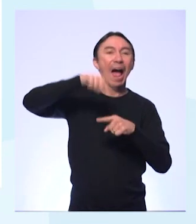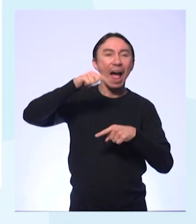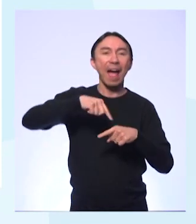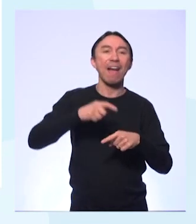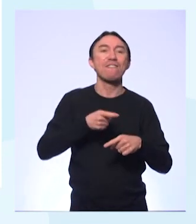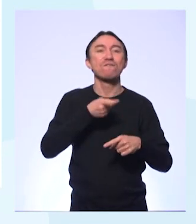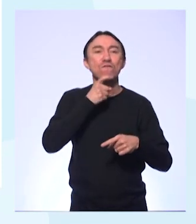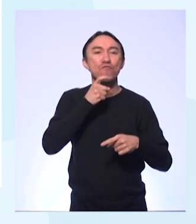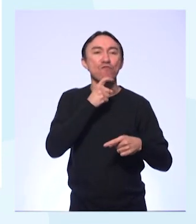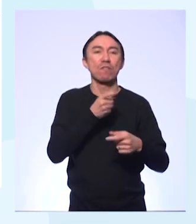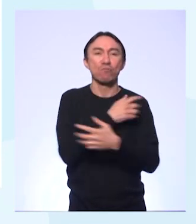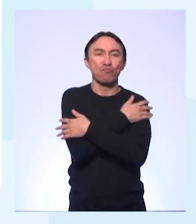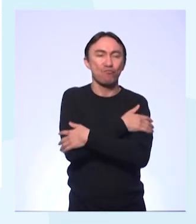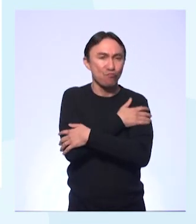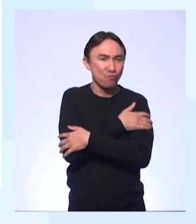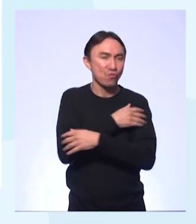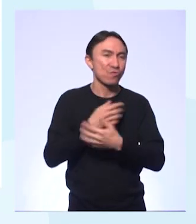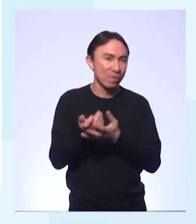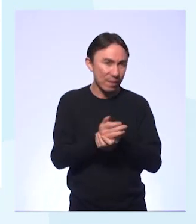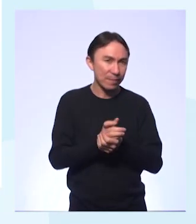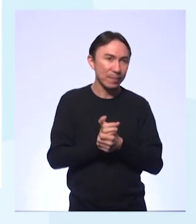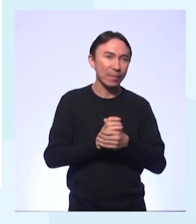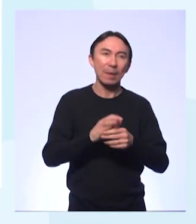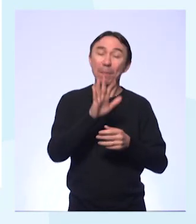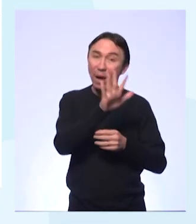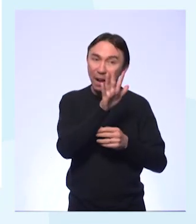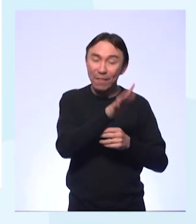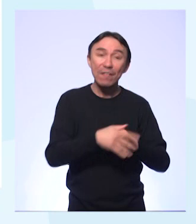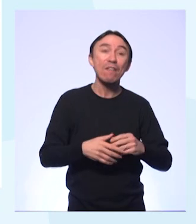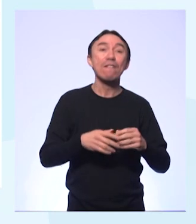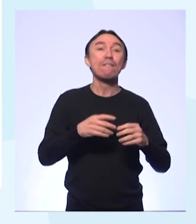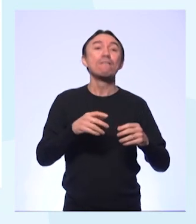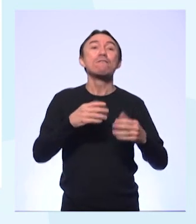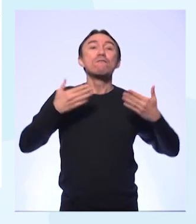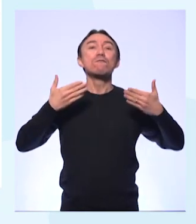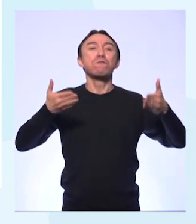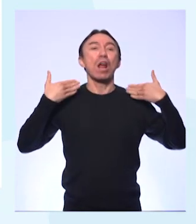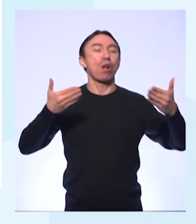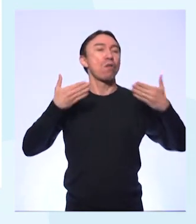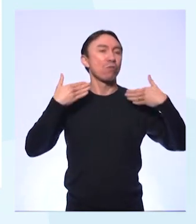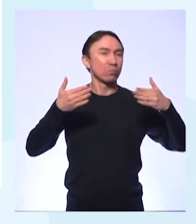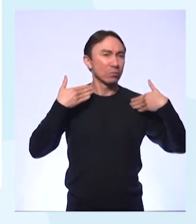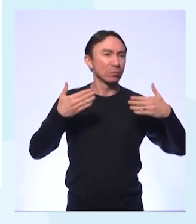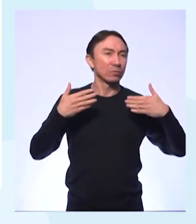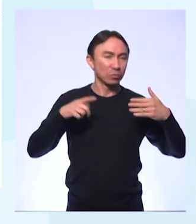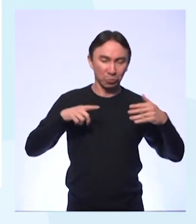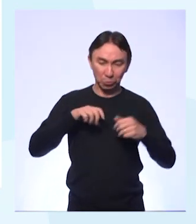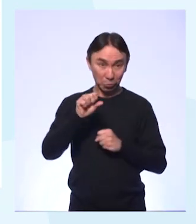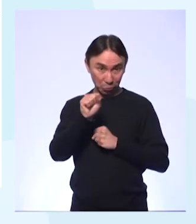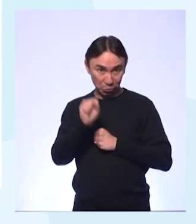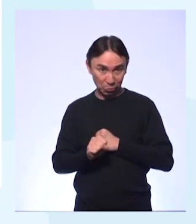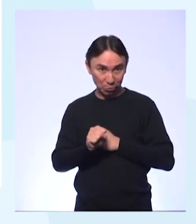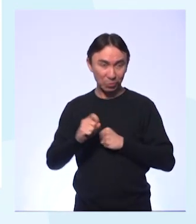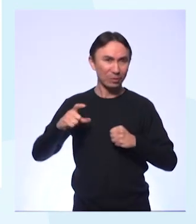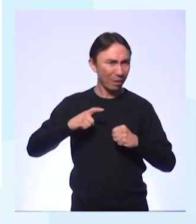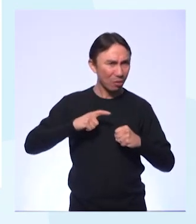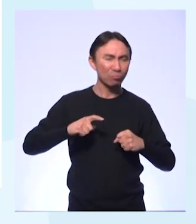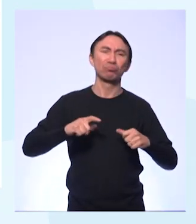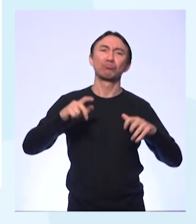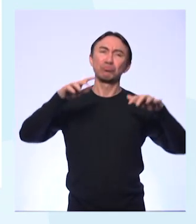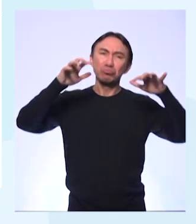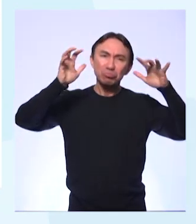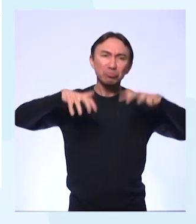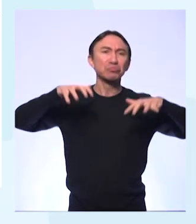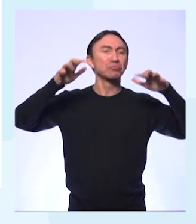E no verão, aí sim, né, tem lá uma quantidade no hemisfério sul de uma quantidade até boa de chuvas. Não